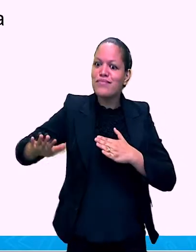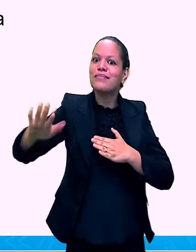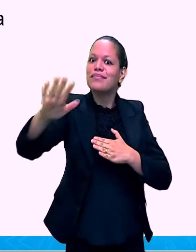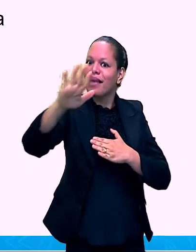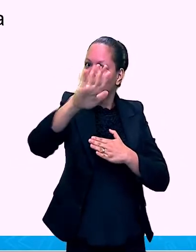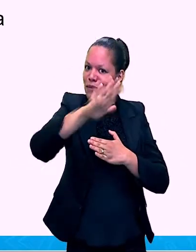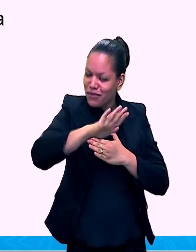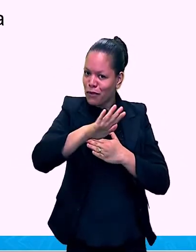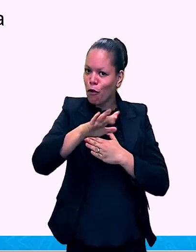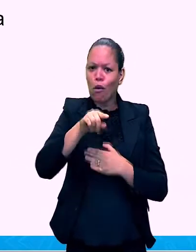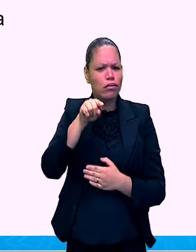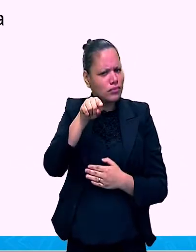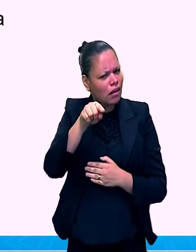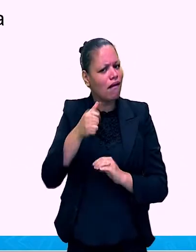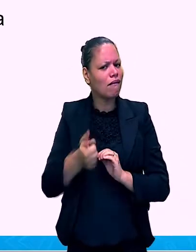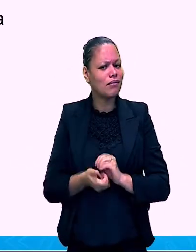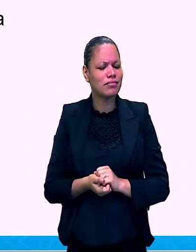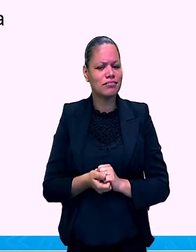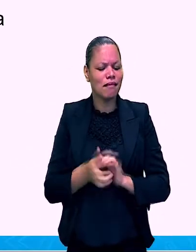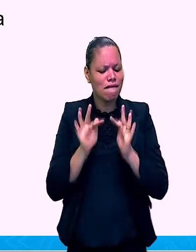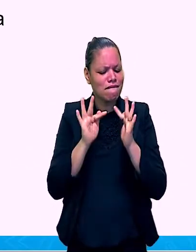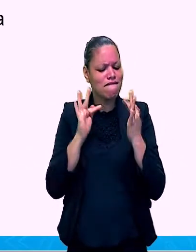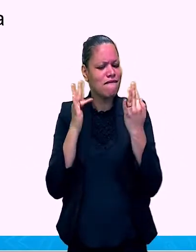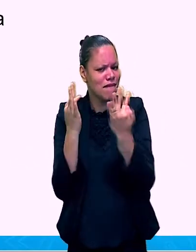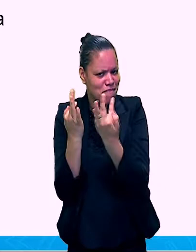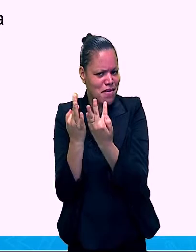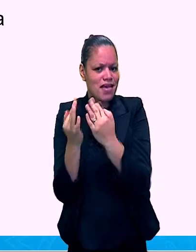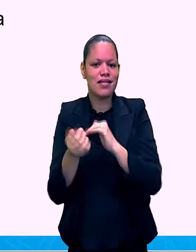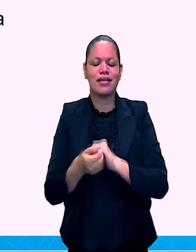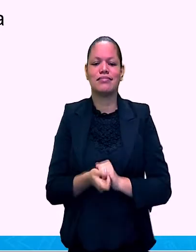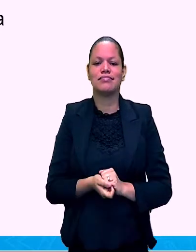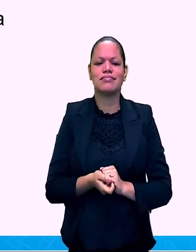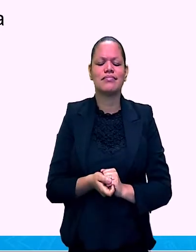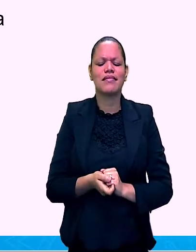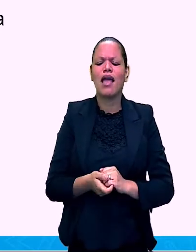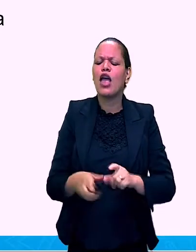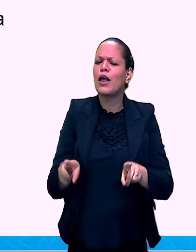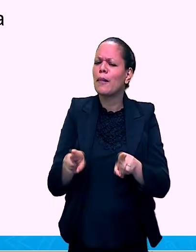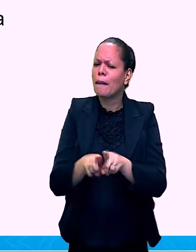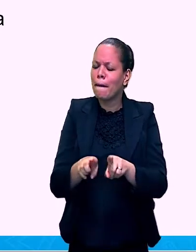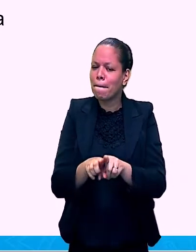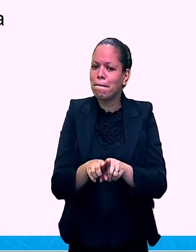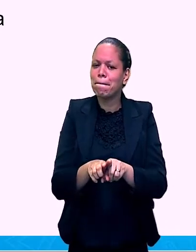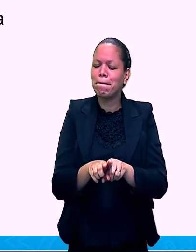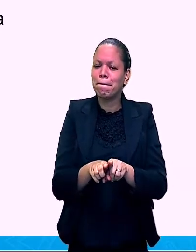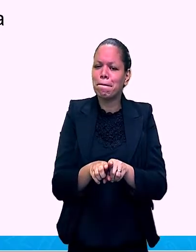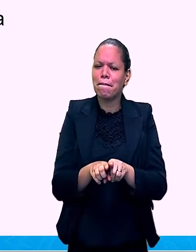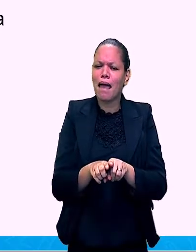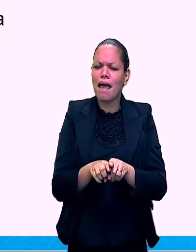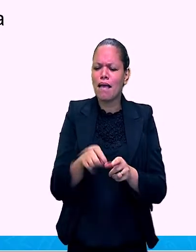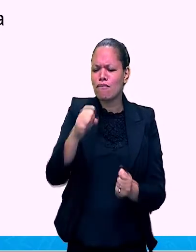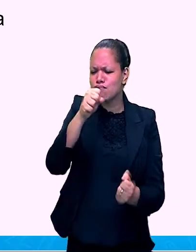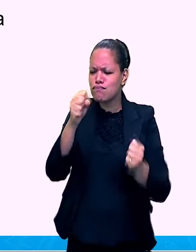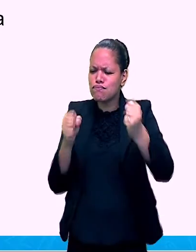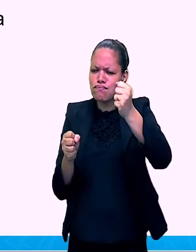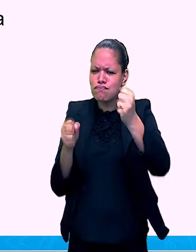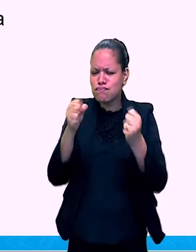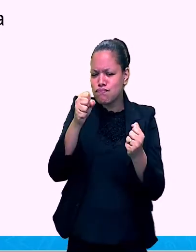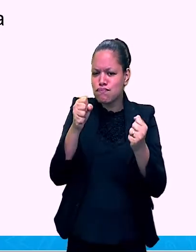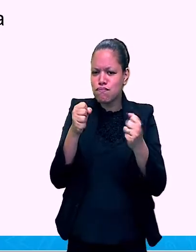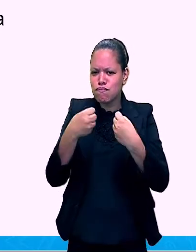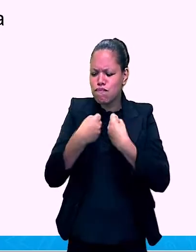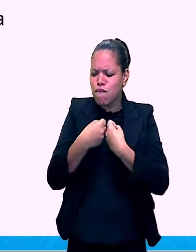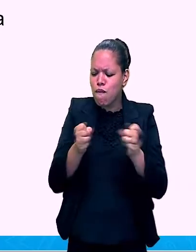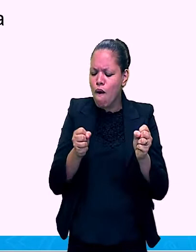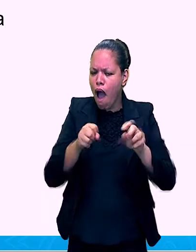E fluxos e redes, o que é isso? Que são transporte, informação e